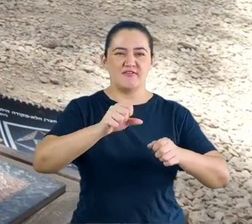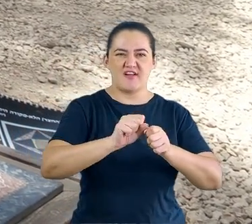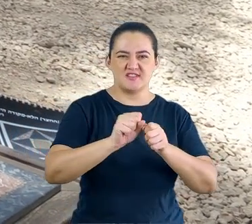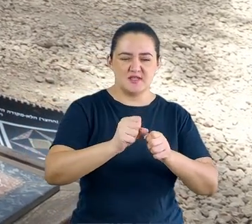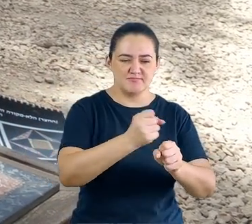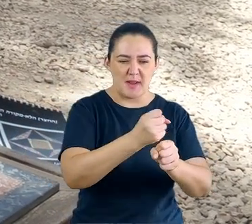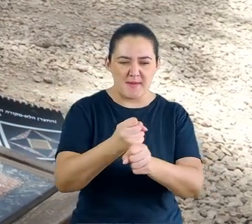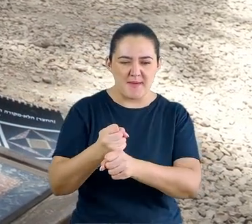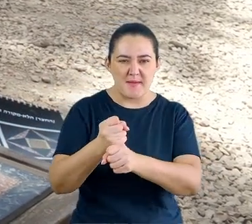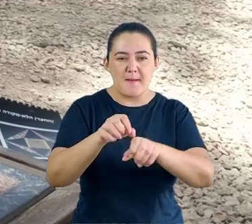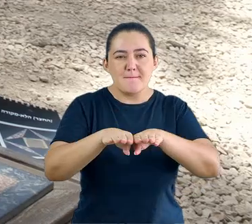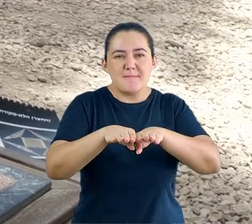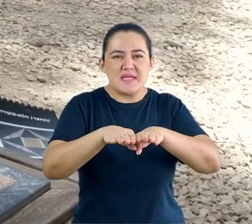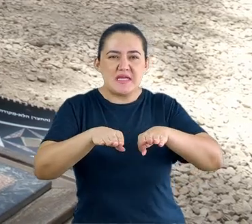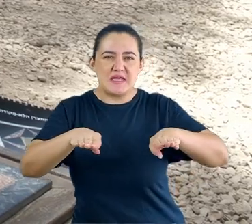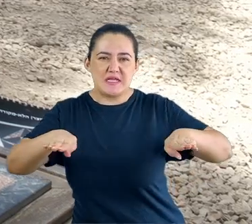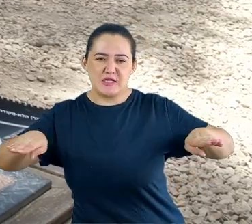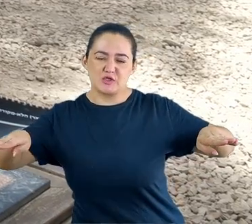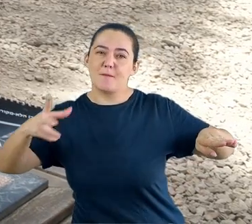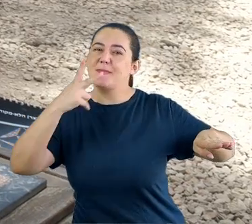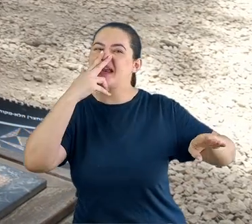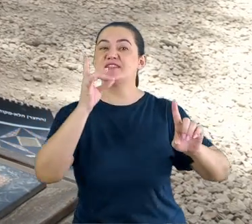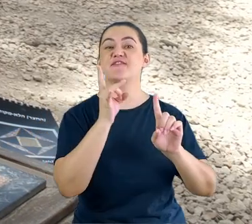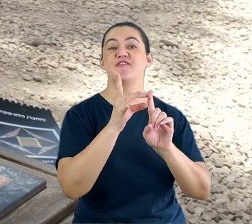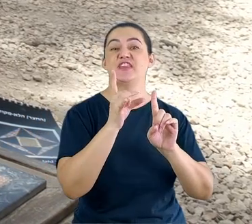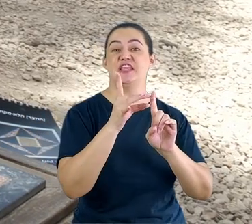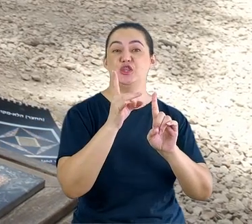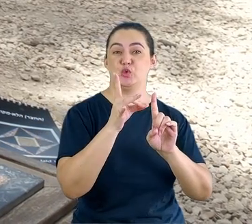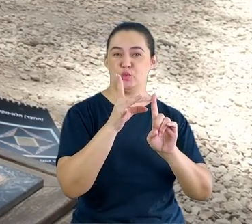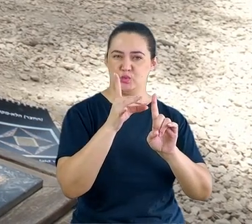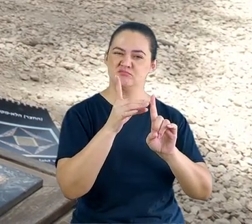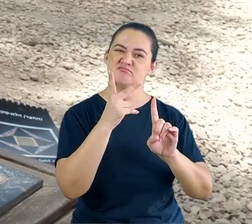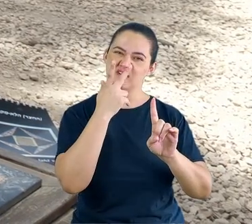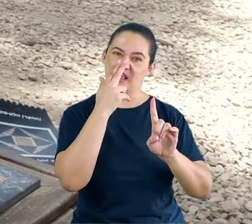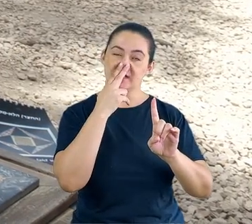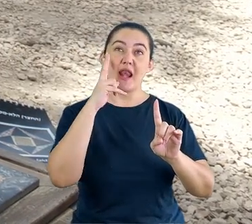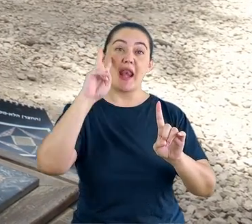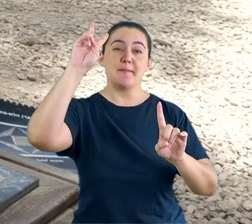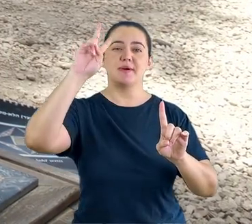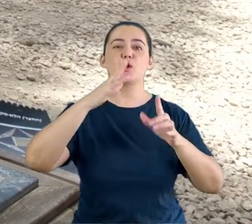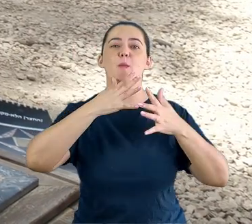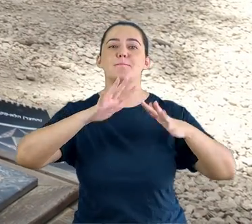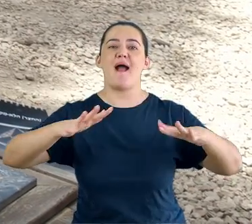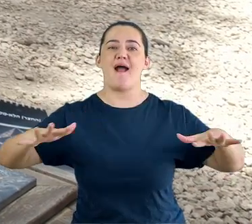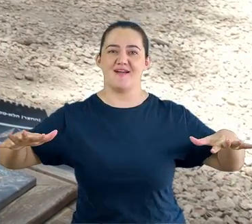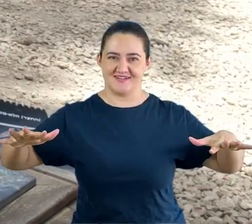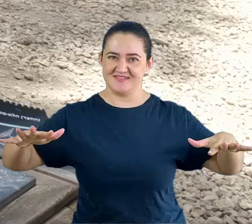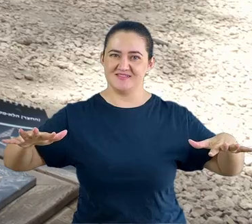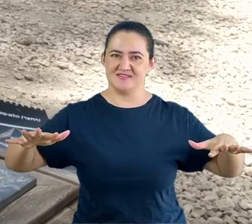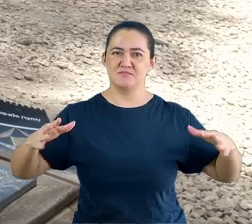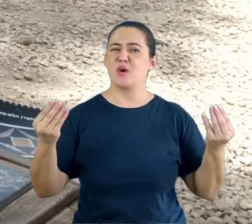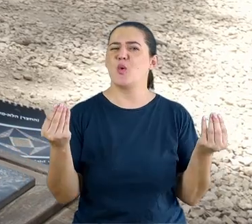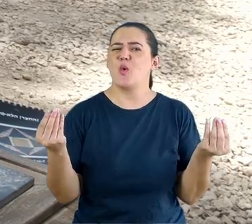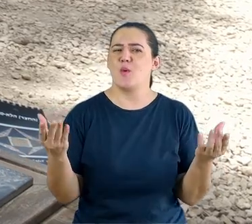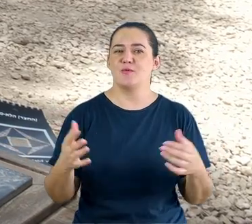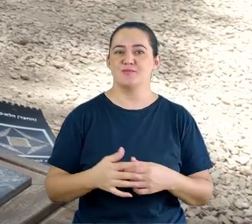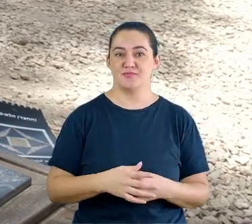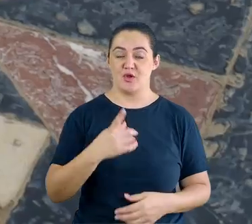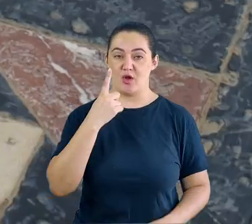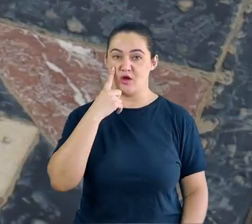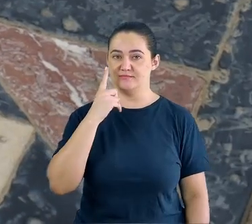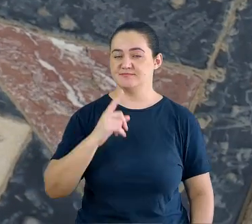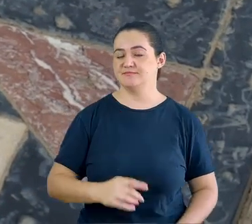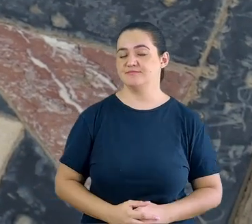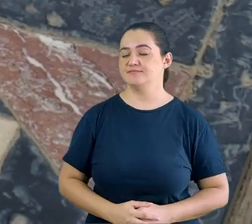templo parecendo com um piso de vidro, lembrando um grande mar, um mar transparente. Mas como seria esse